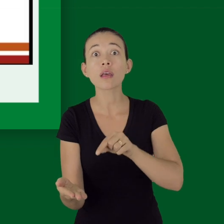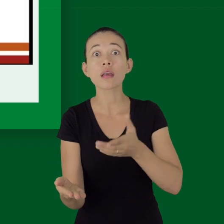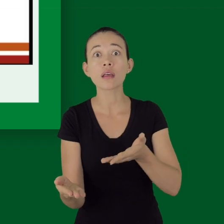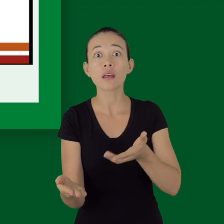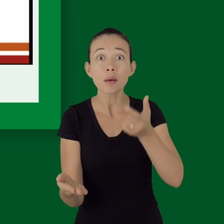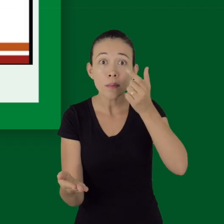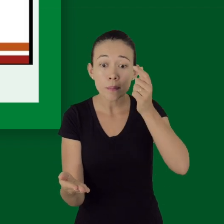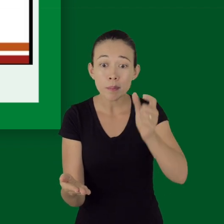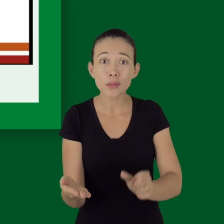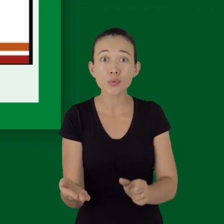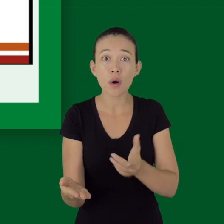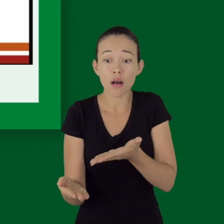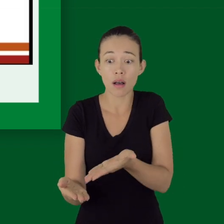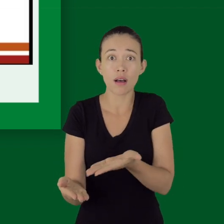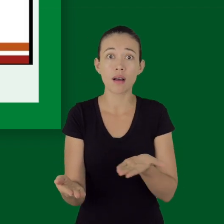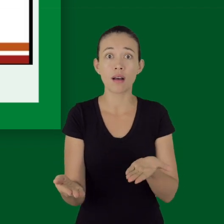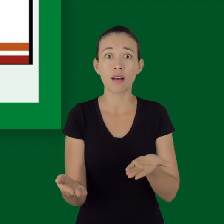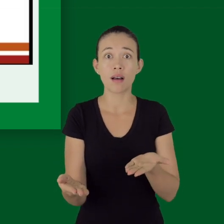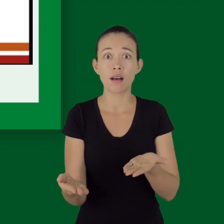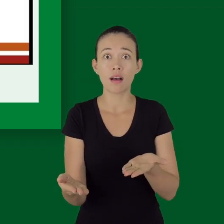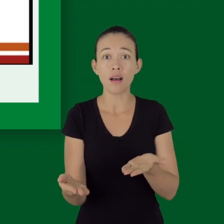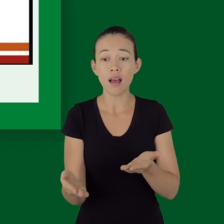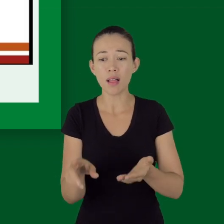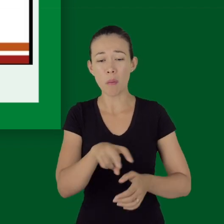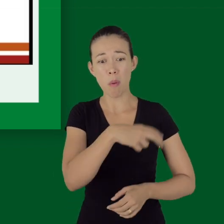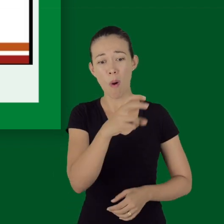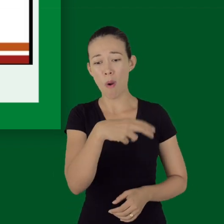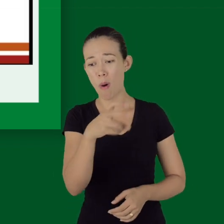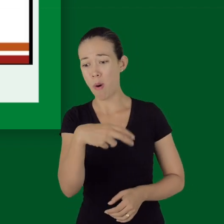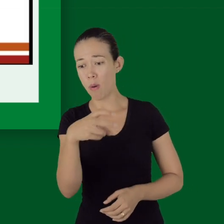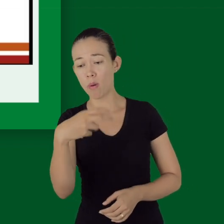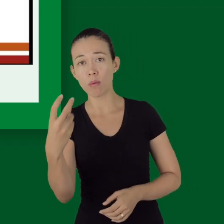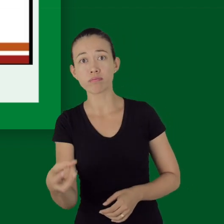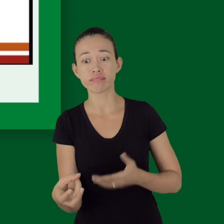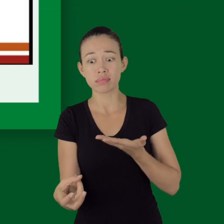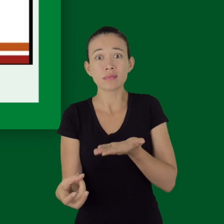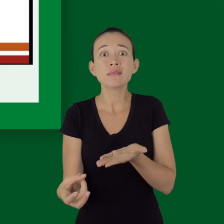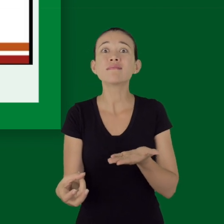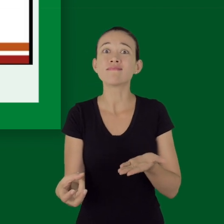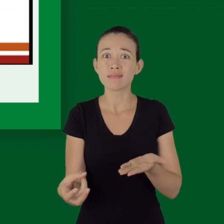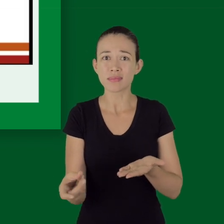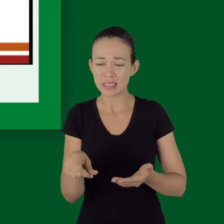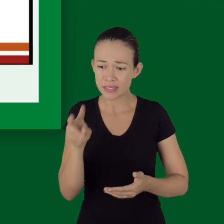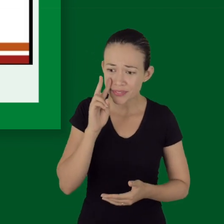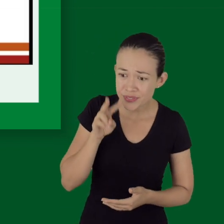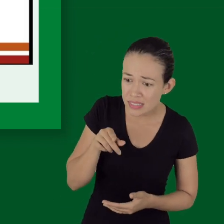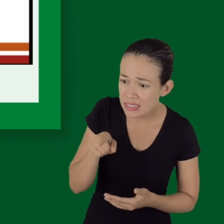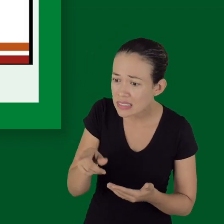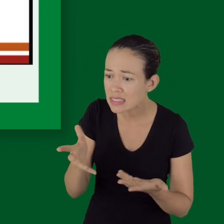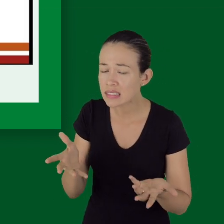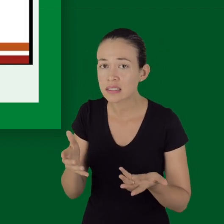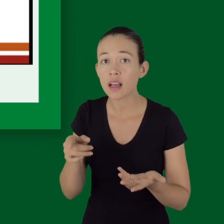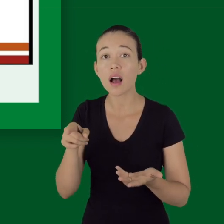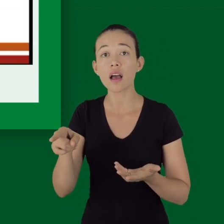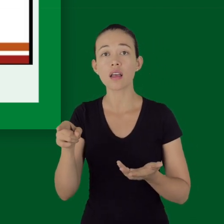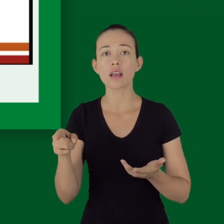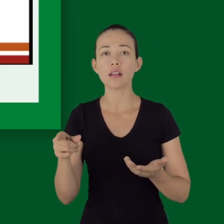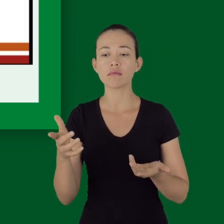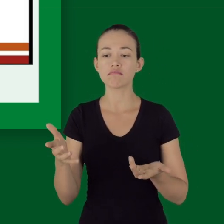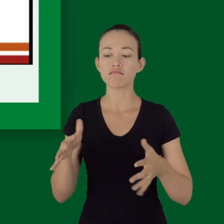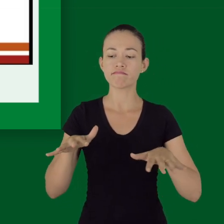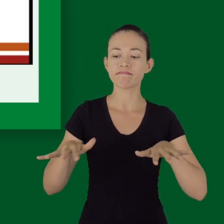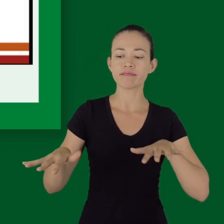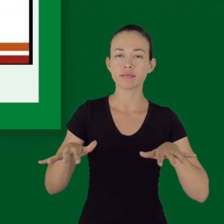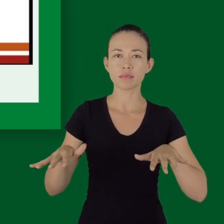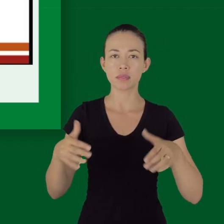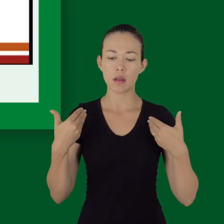você encontra um paciente dentro da cena, dentro de um veículo, e ele está rotacionado, e ele diz que ele não movimenta membros,